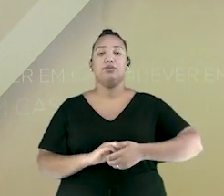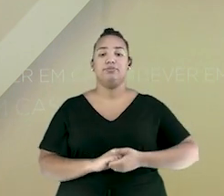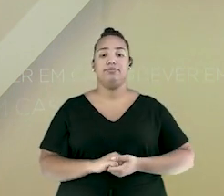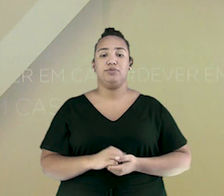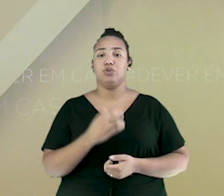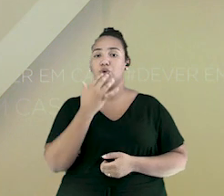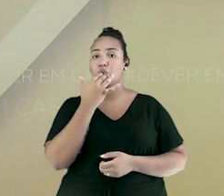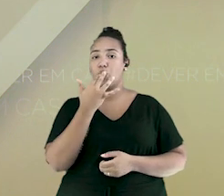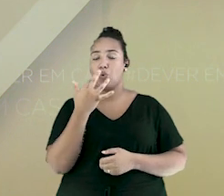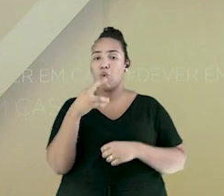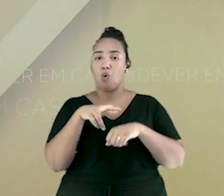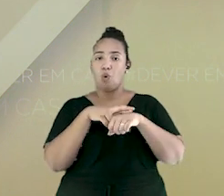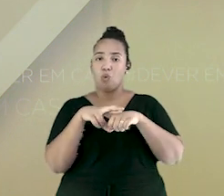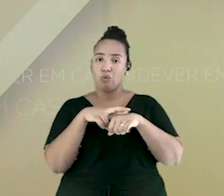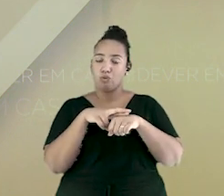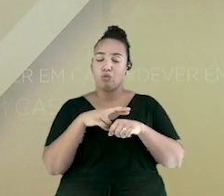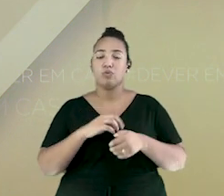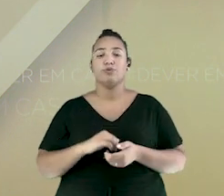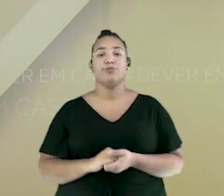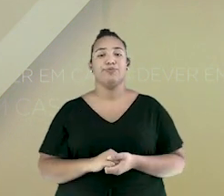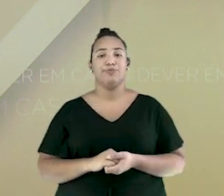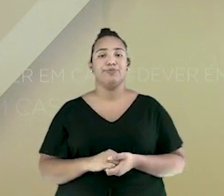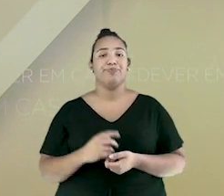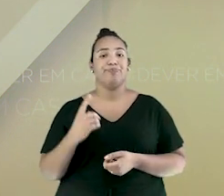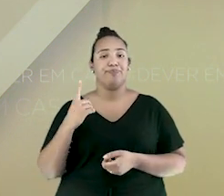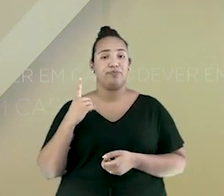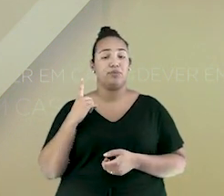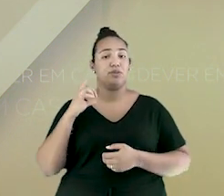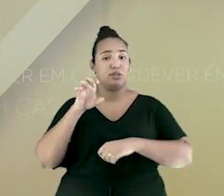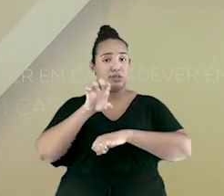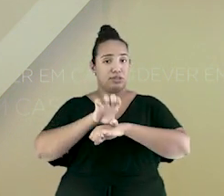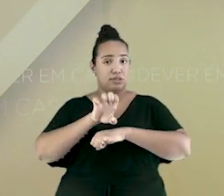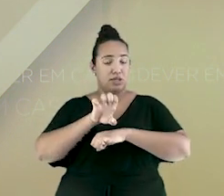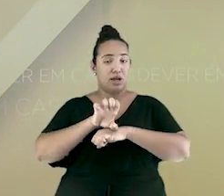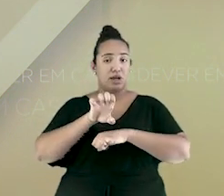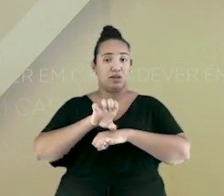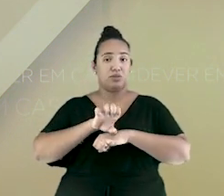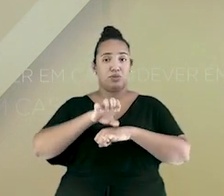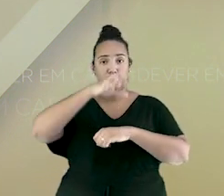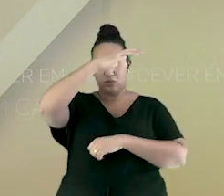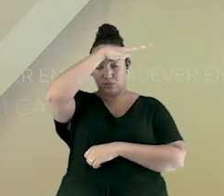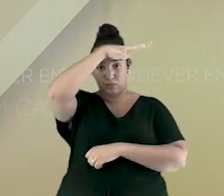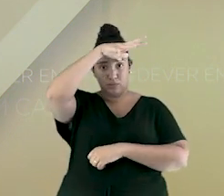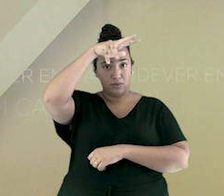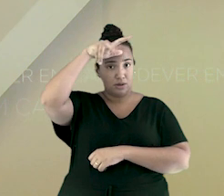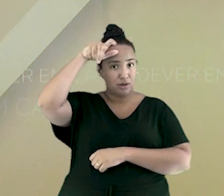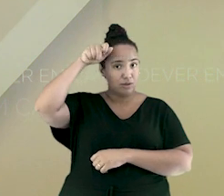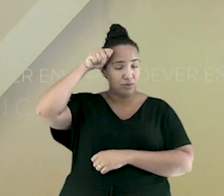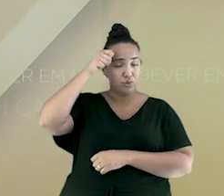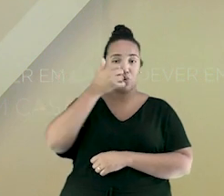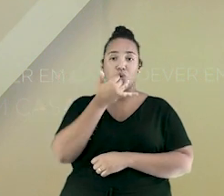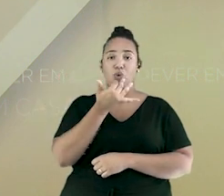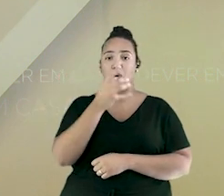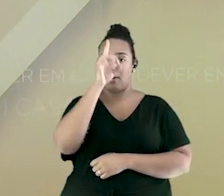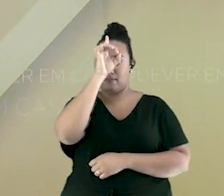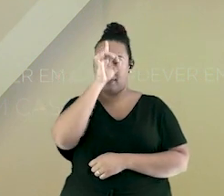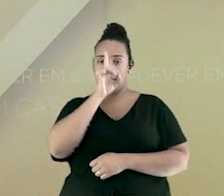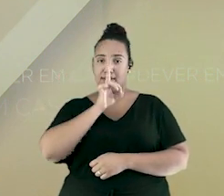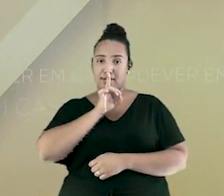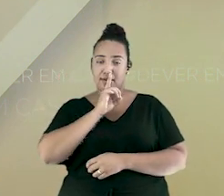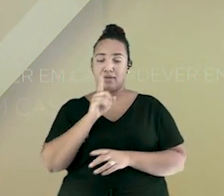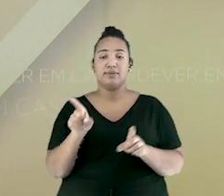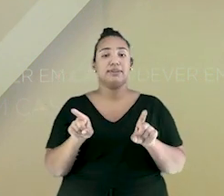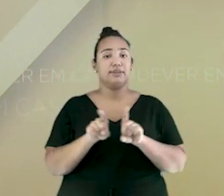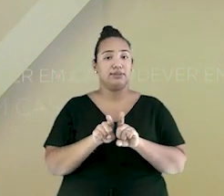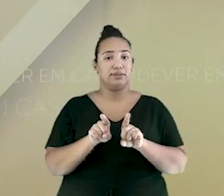que está aqui abaixo de lilás. Temos o estado do Mato Grosso, de amarelo. E